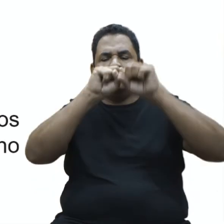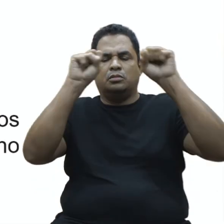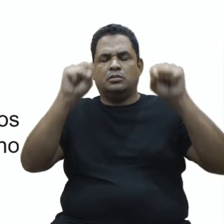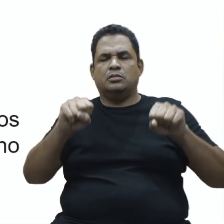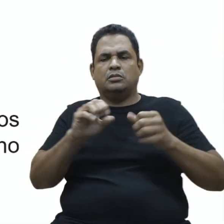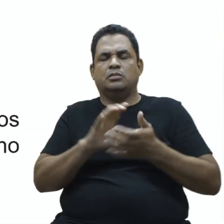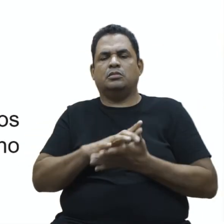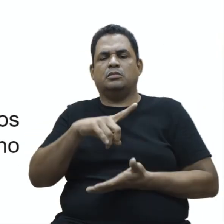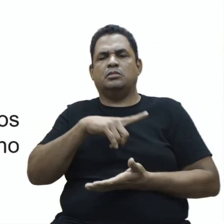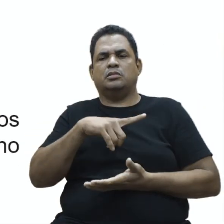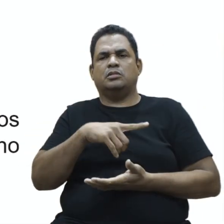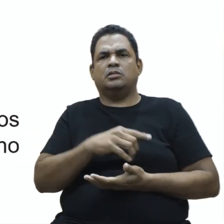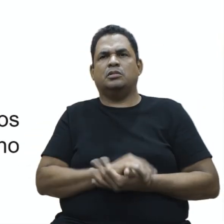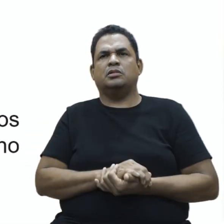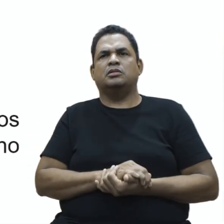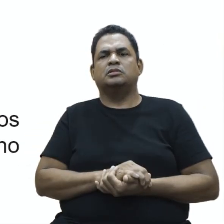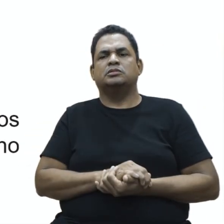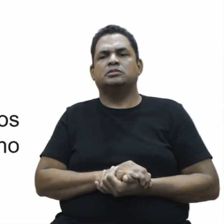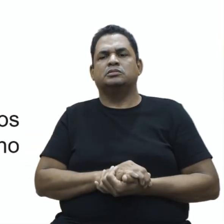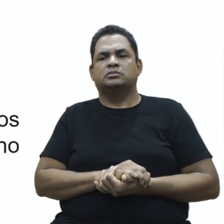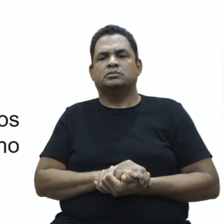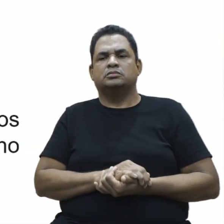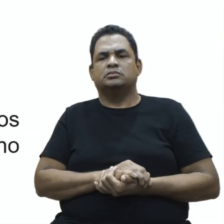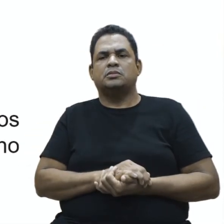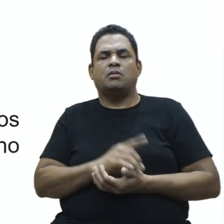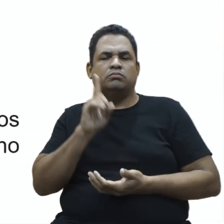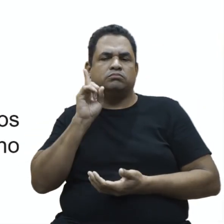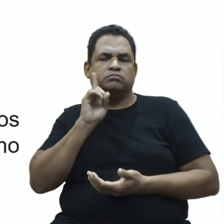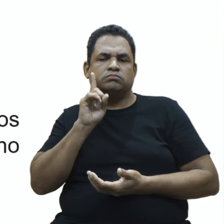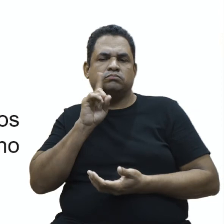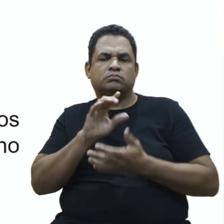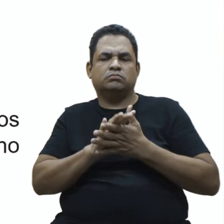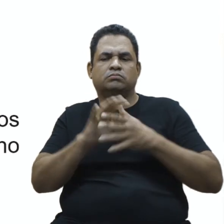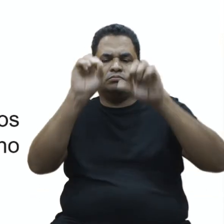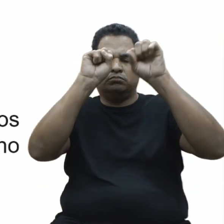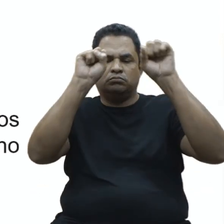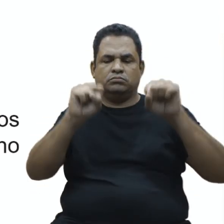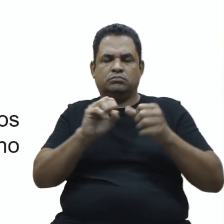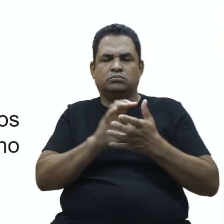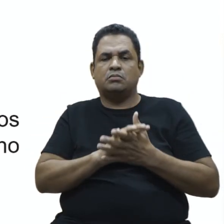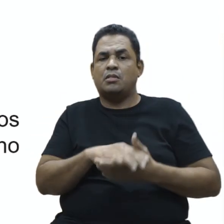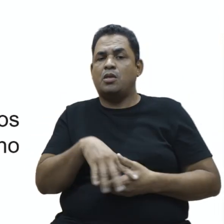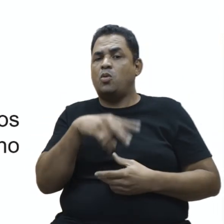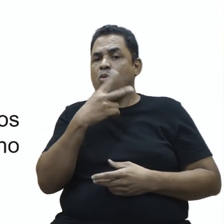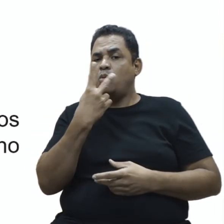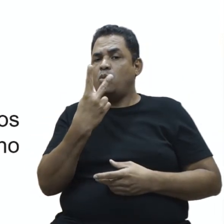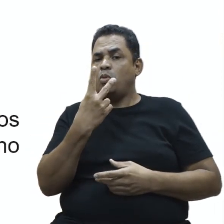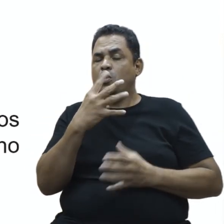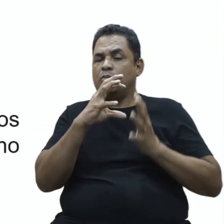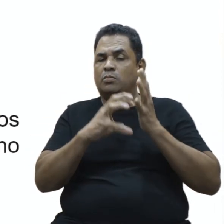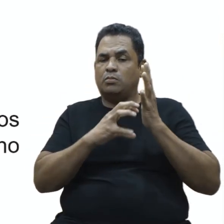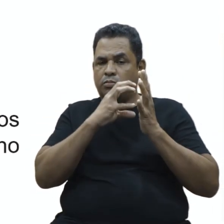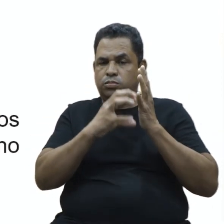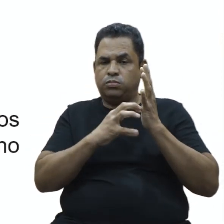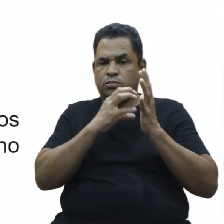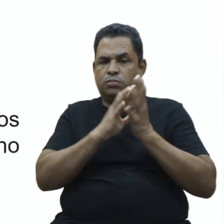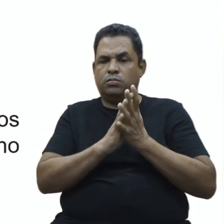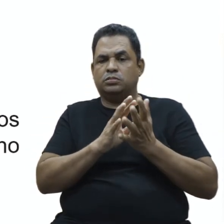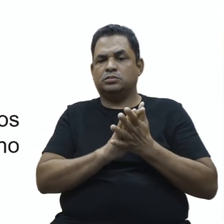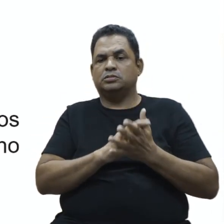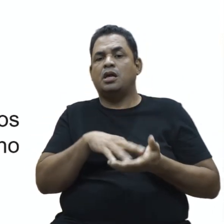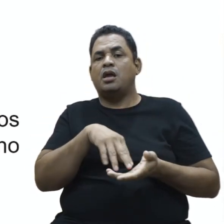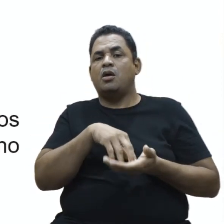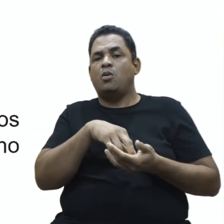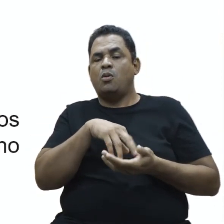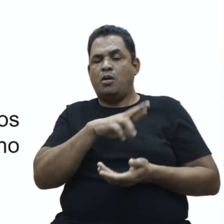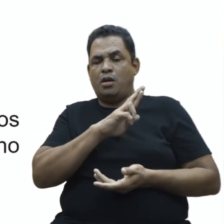sim, tá, pessoal? Nos Estados Unidos, a gente tem o sistema bipartidário, onde nós temos lá os